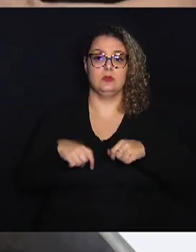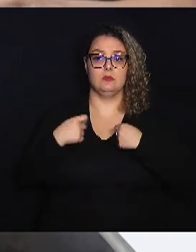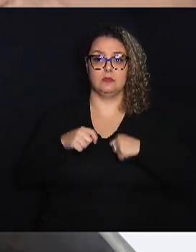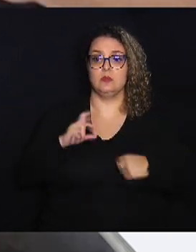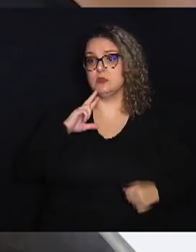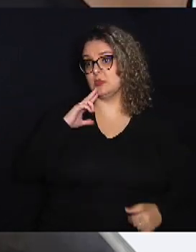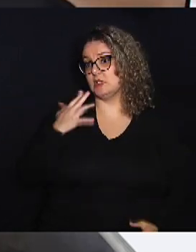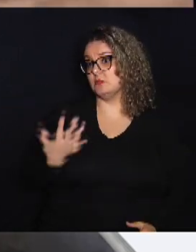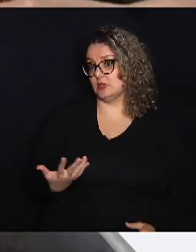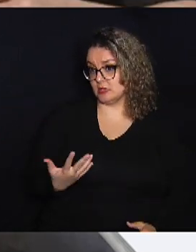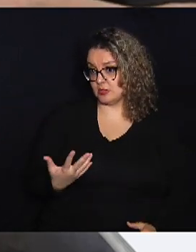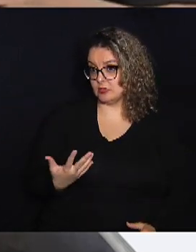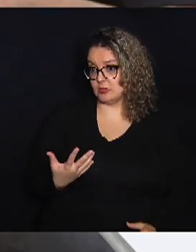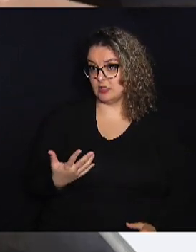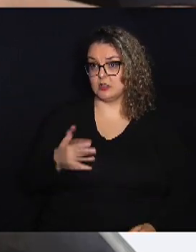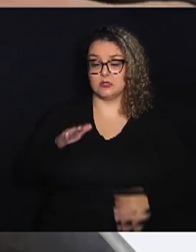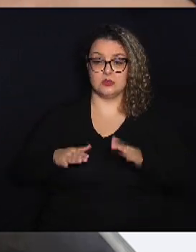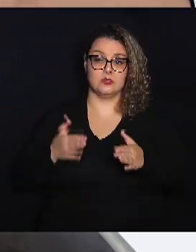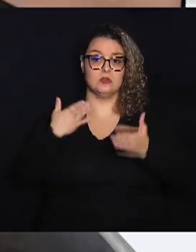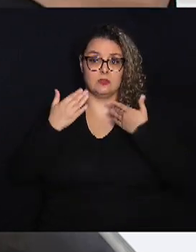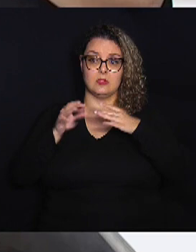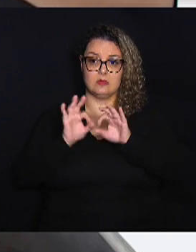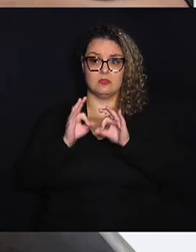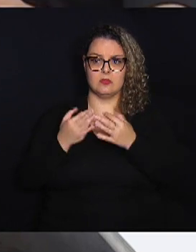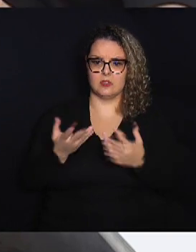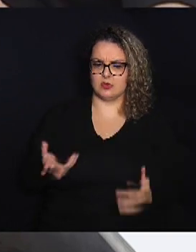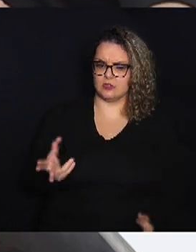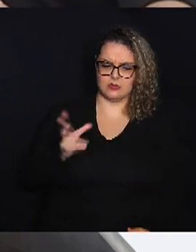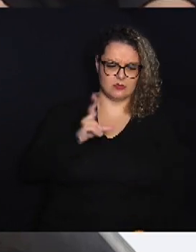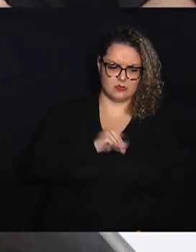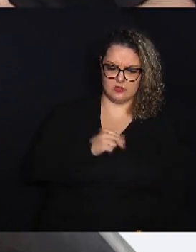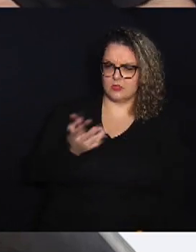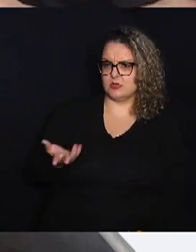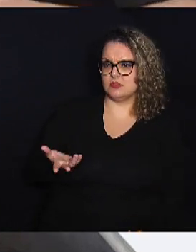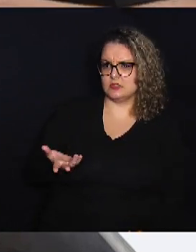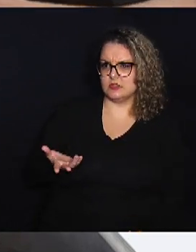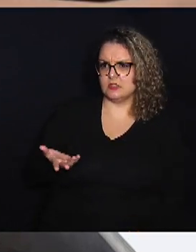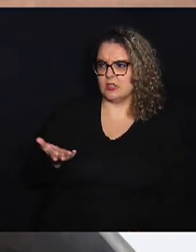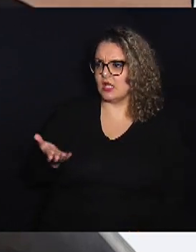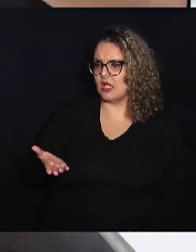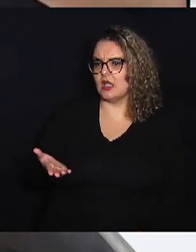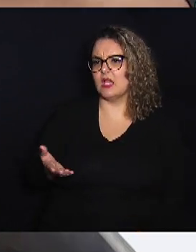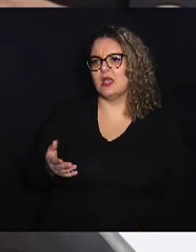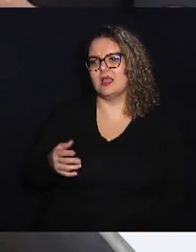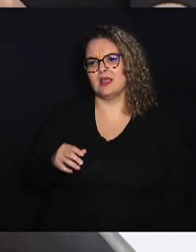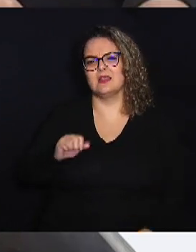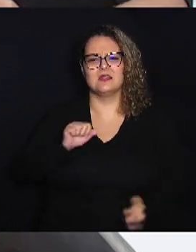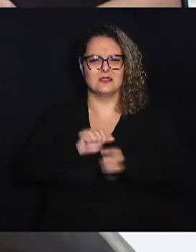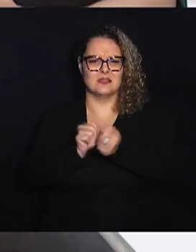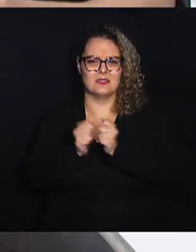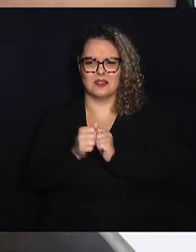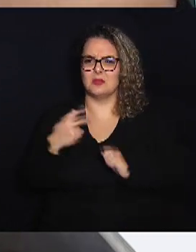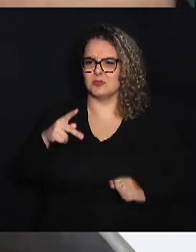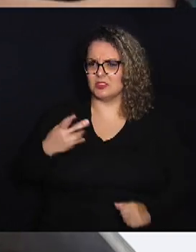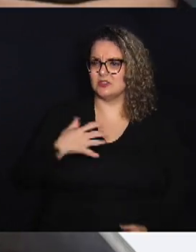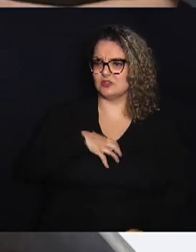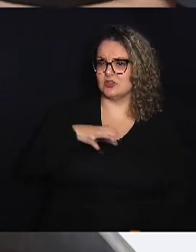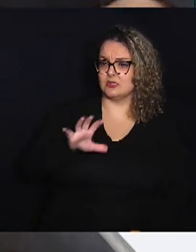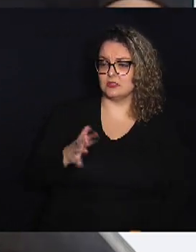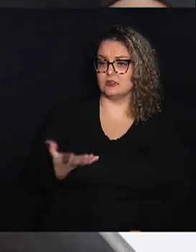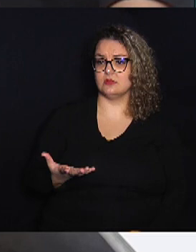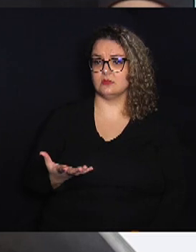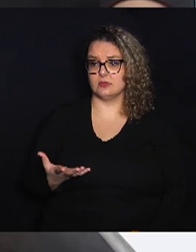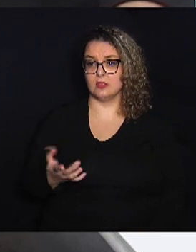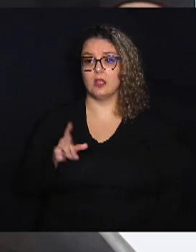resolver. Tanto que por vezes a gente conversa com famílias que falam, não, mas ele se vira bem, ele dá o jeito dele. E embora